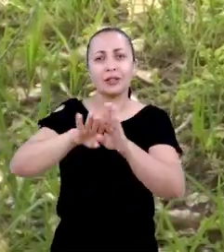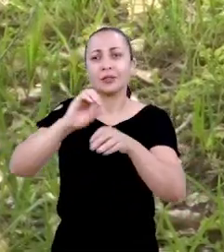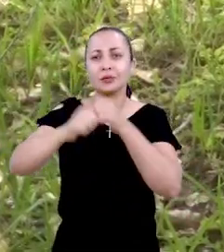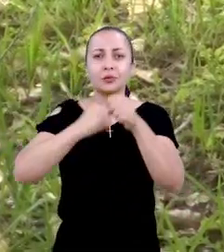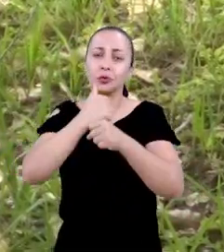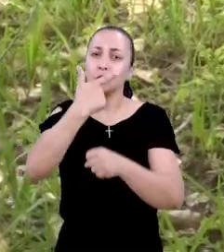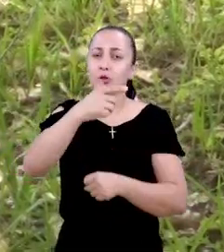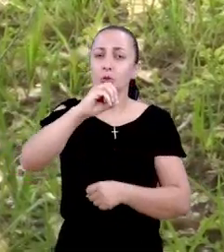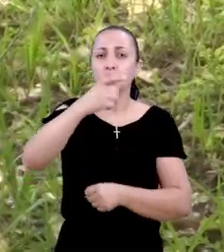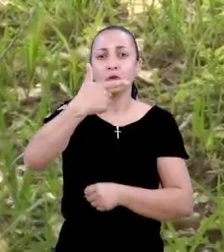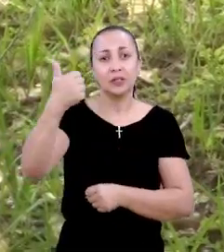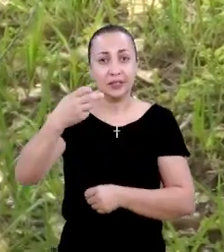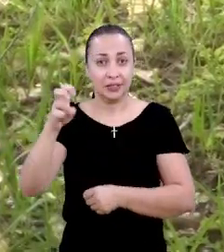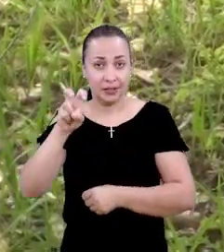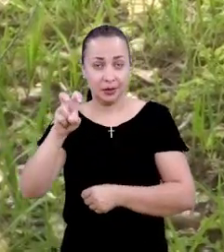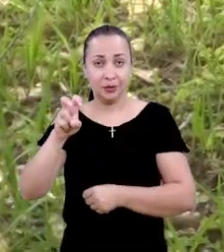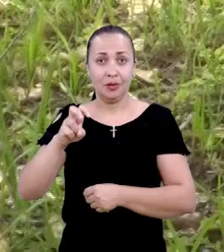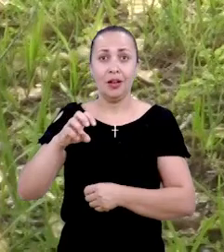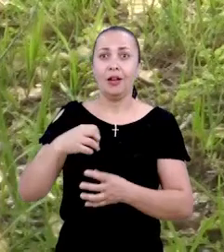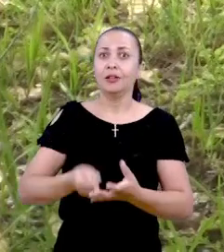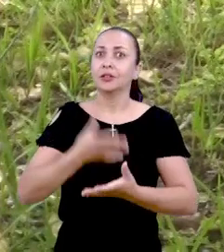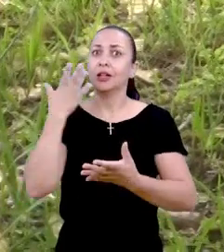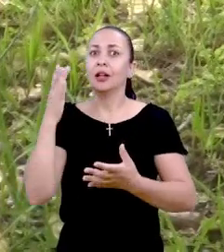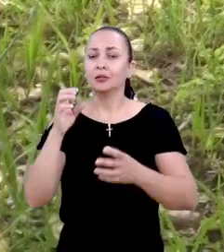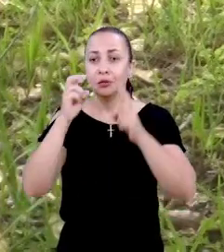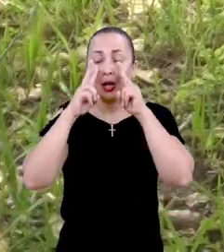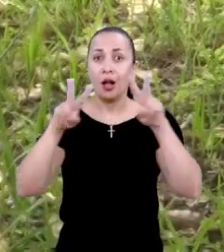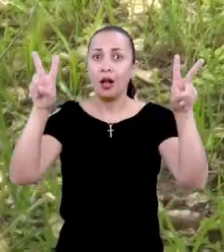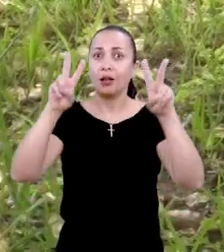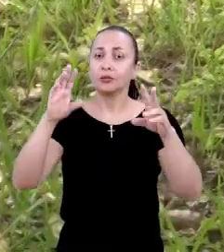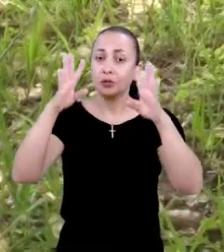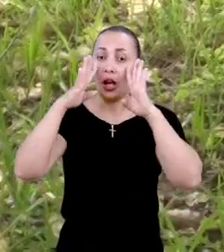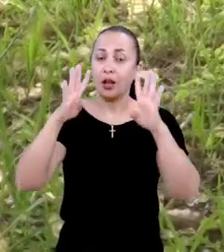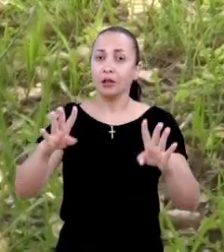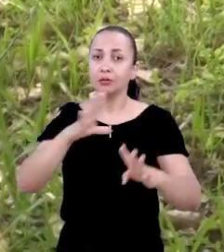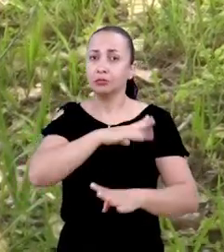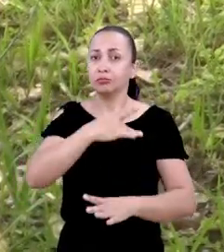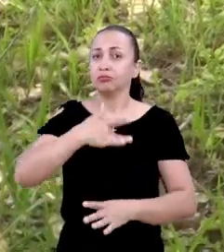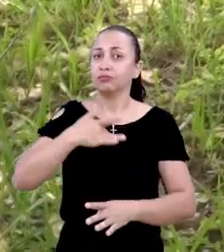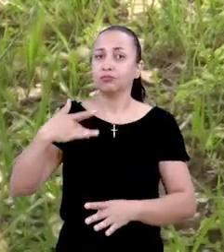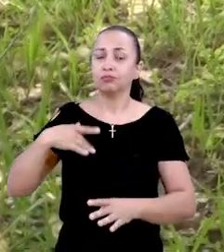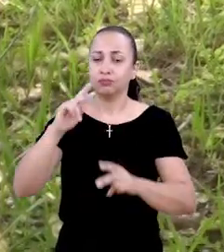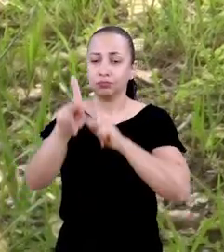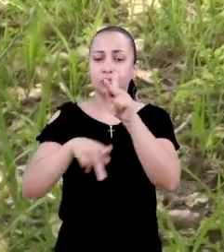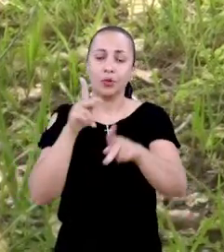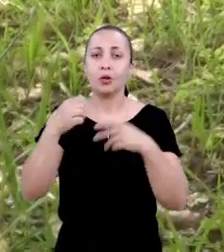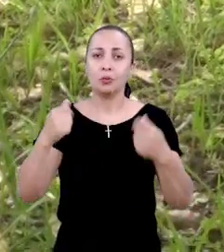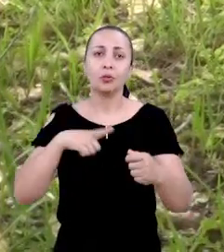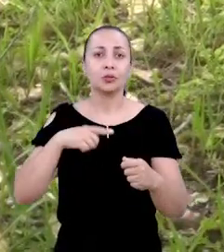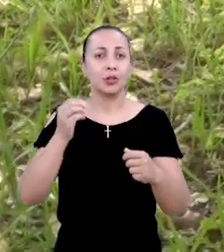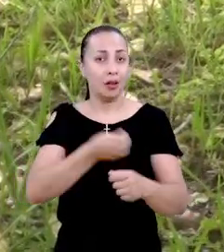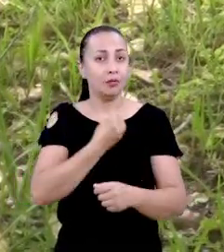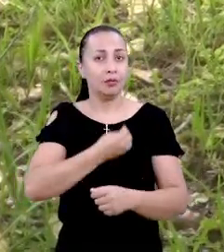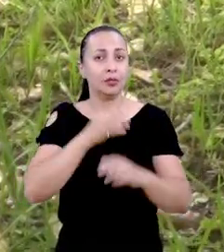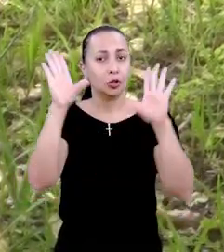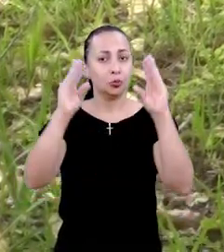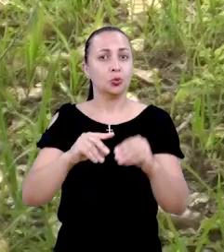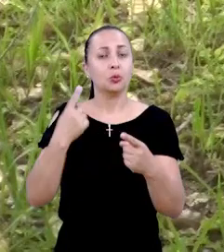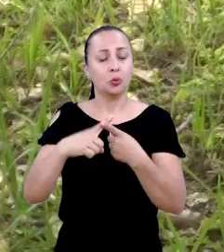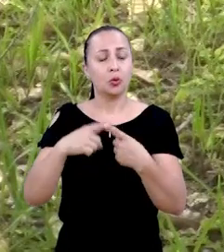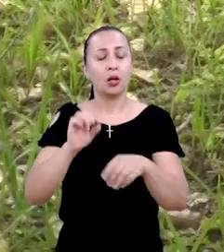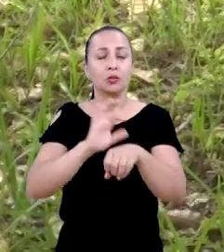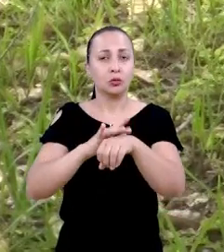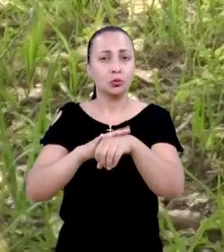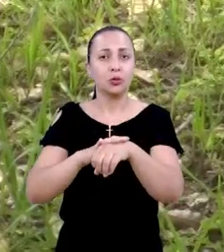2025. E isso acende um alerta para os riscos à saúde dessa população, que pode, inclusive, ter a vida reduzida por conta da